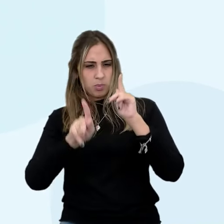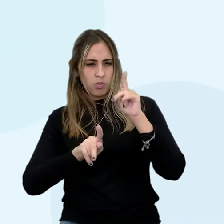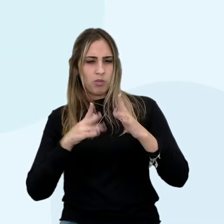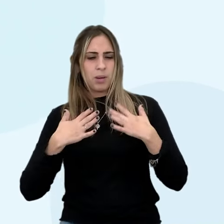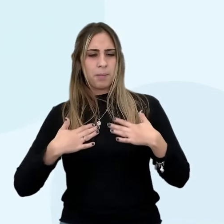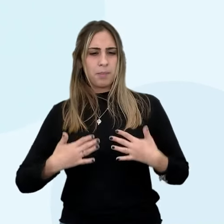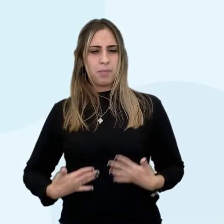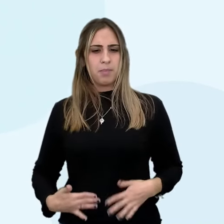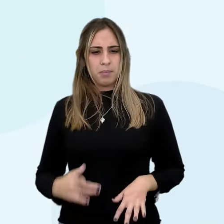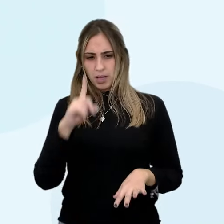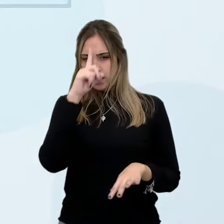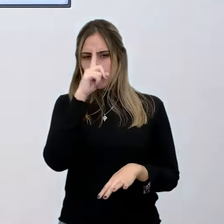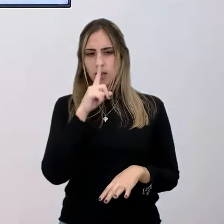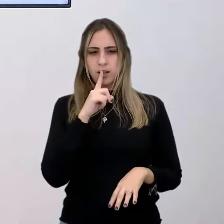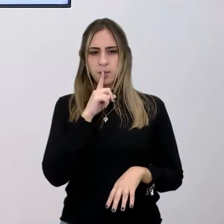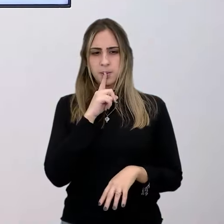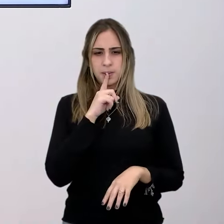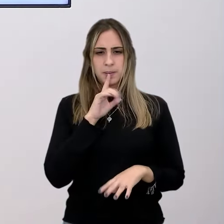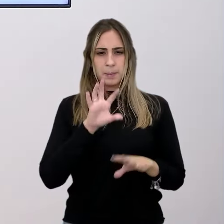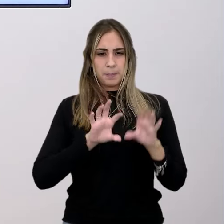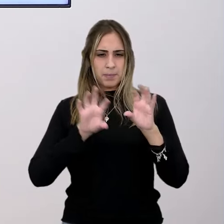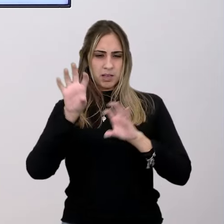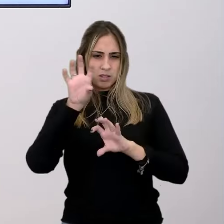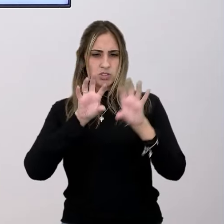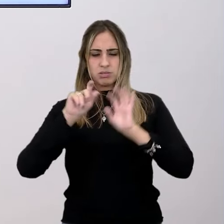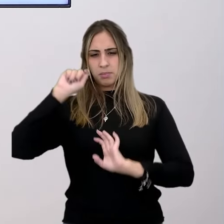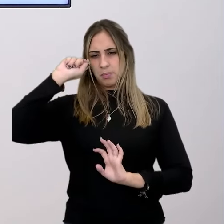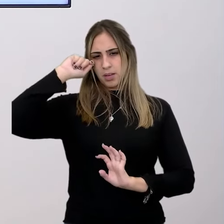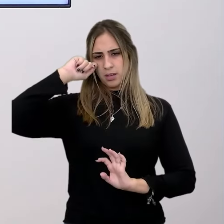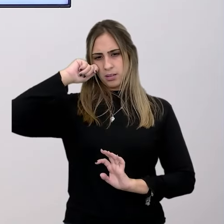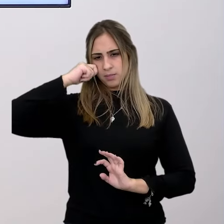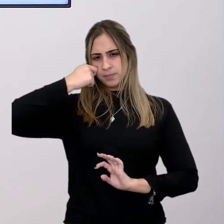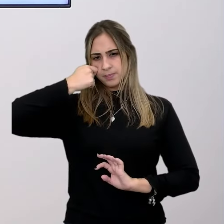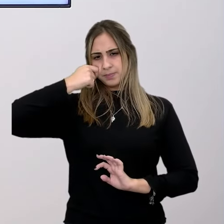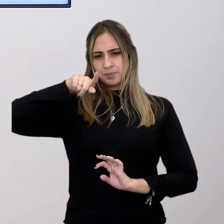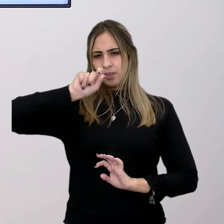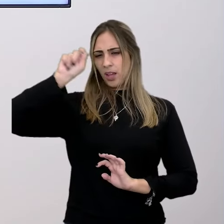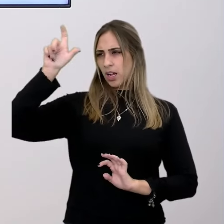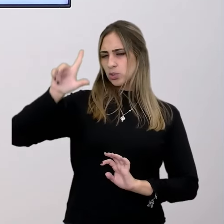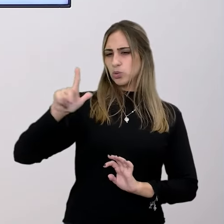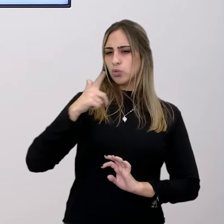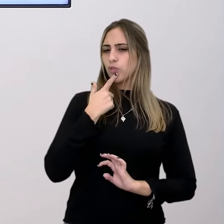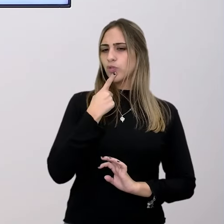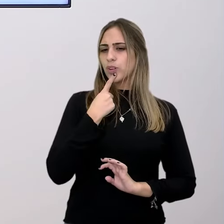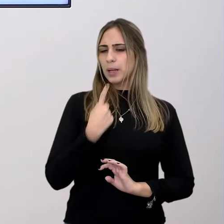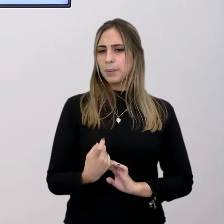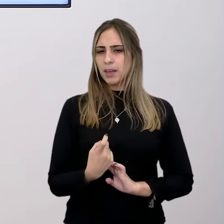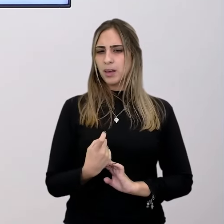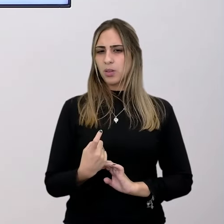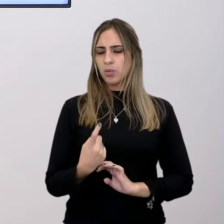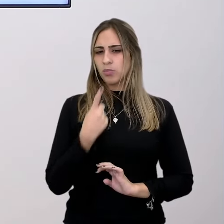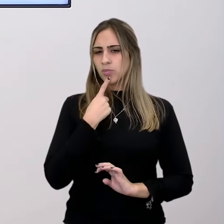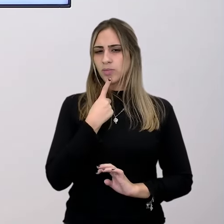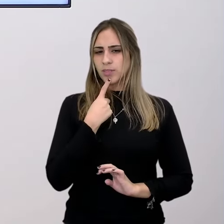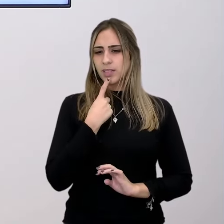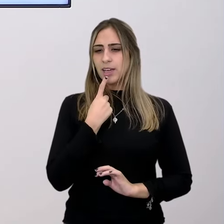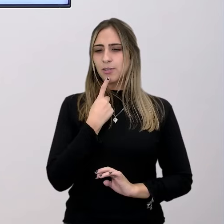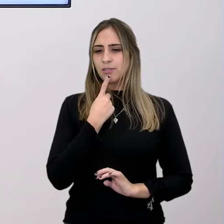transicionando para outra cor e chega em manchas pretas transición na para azul vermelho alguns pontinhos vermelhos